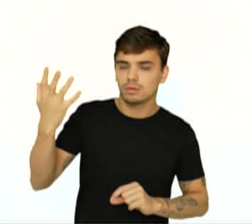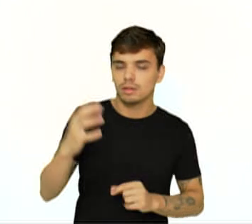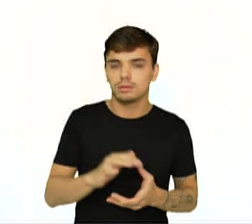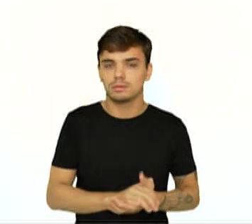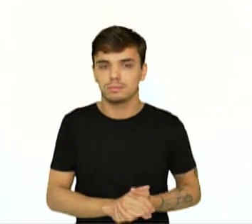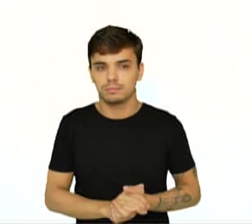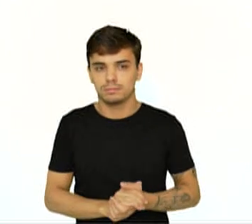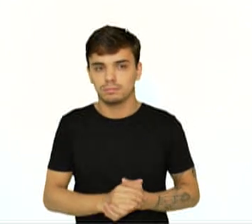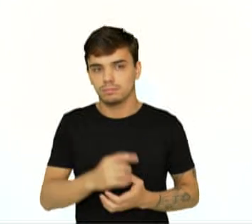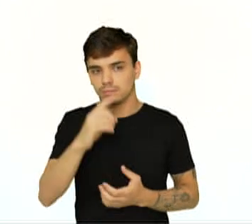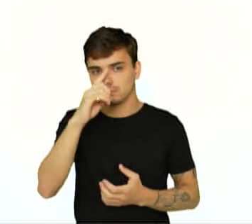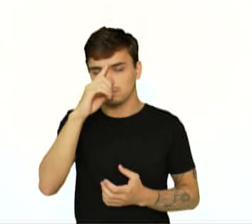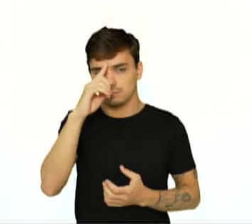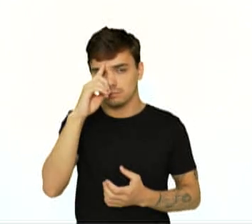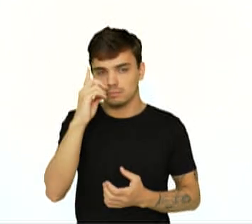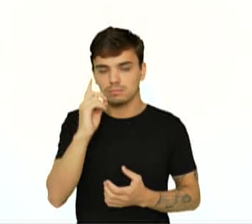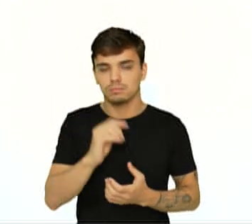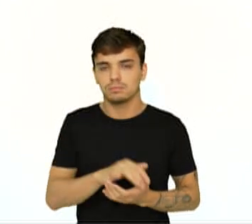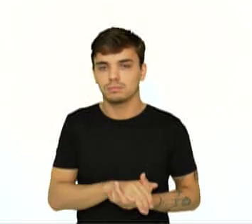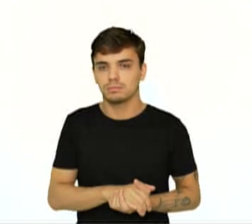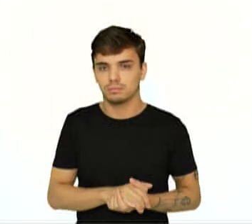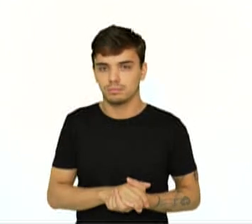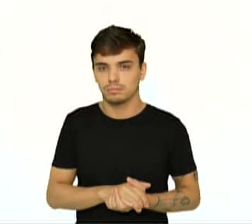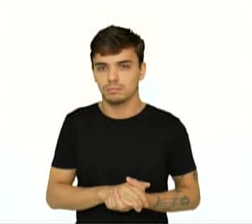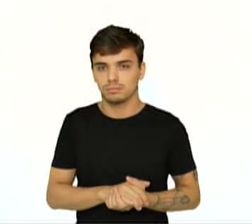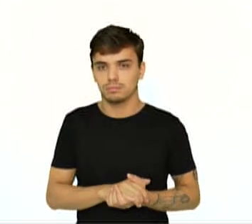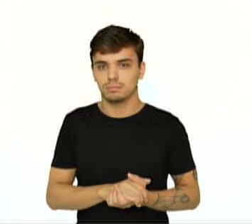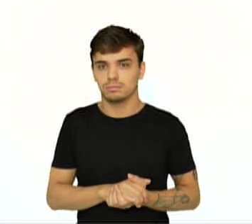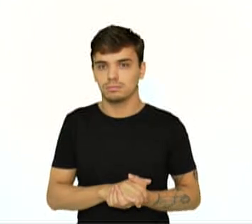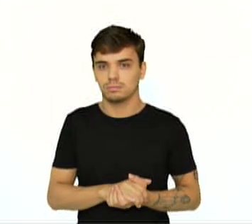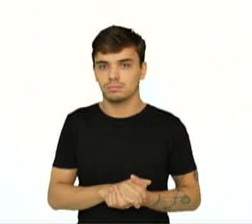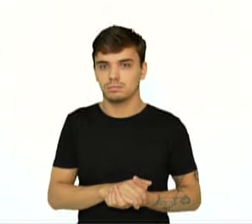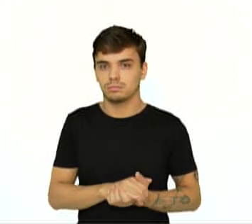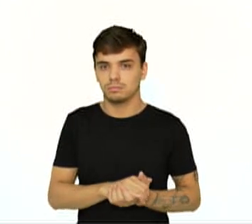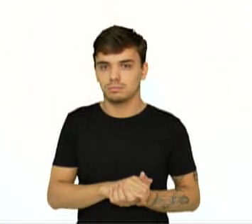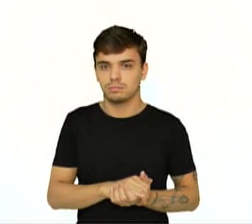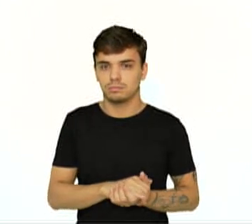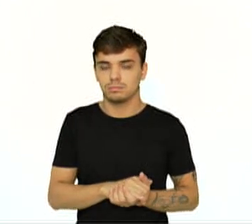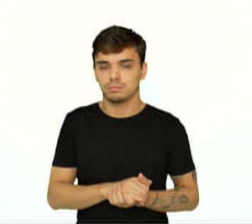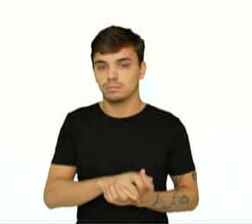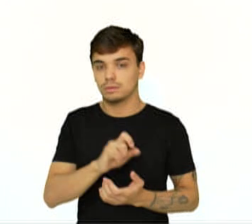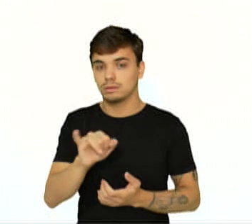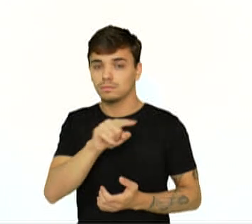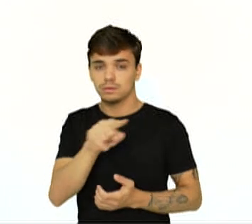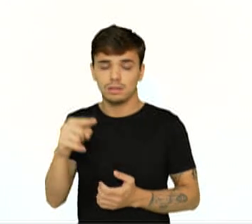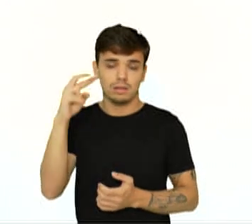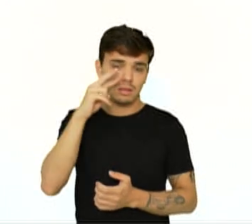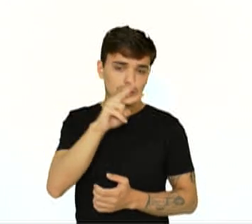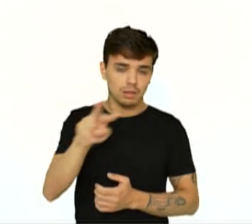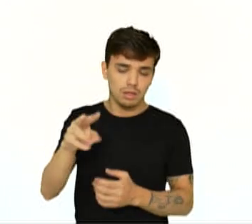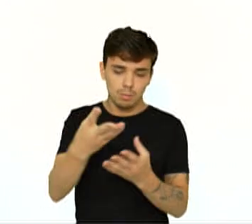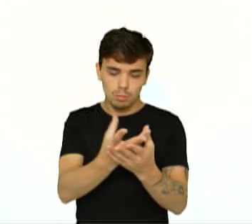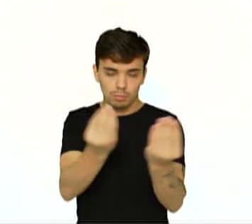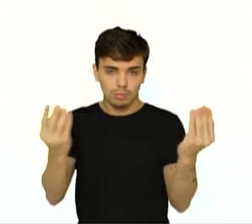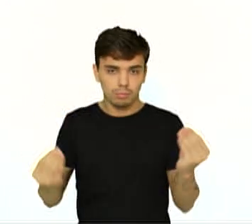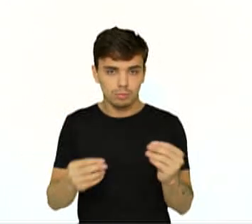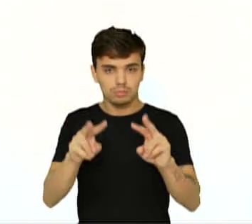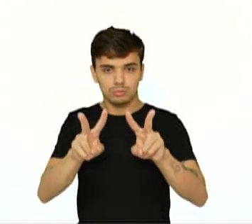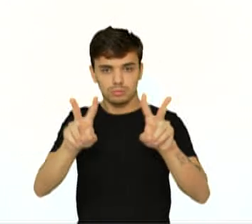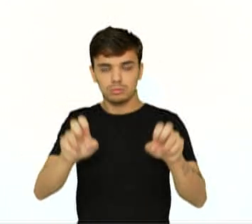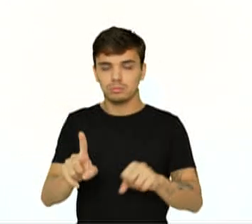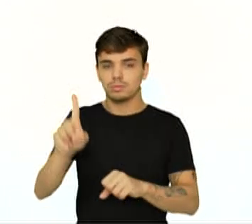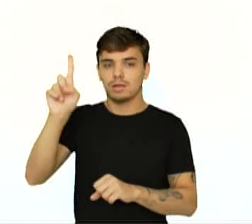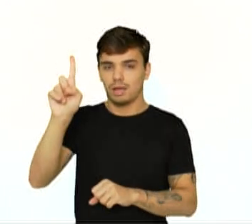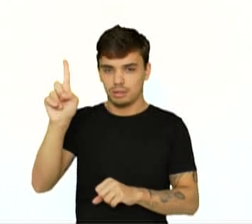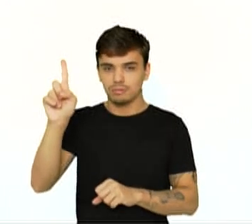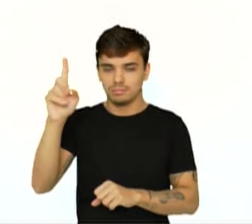A Mafalda não lhe gusta tomar a sopa. Então, para quem conhece, para quem lê bastante Mafalda, sabe dessa implicância que ela